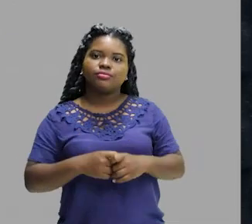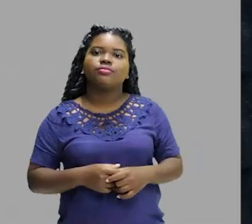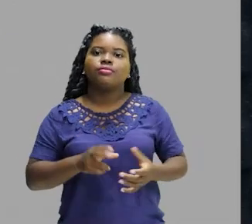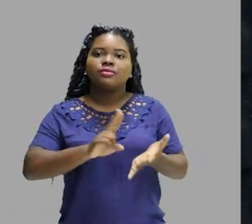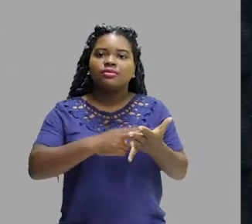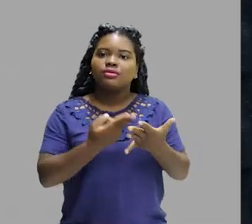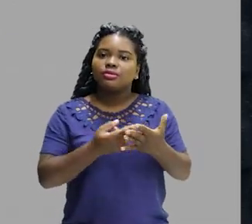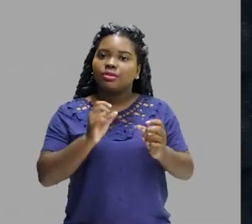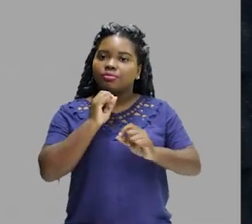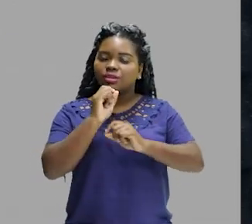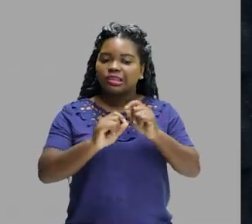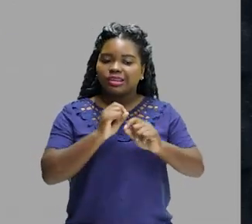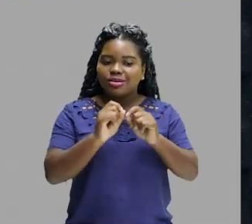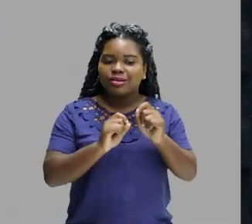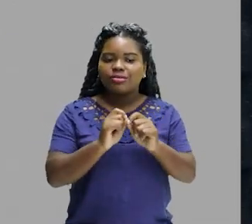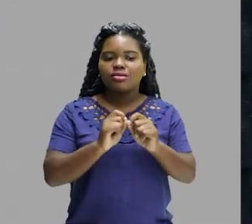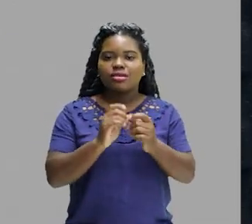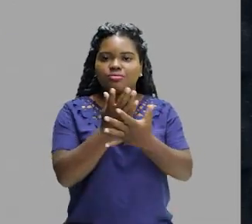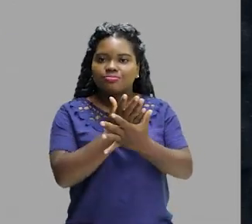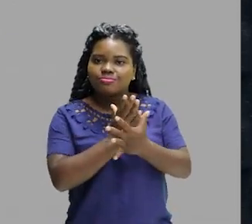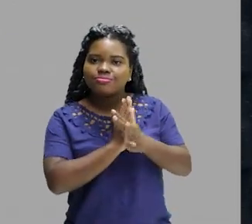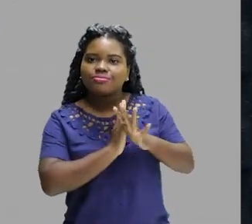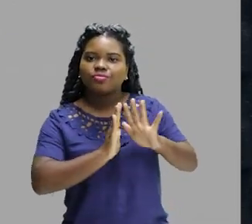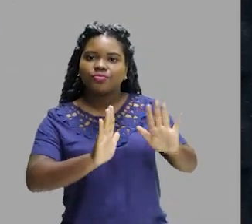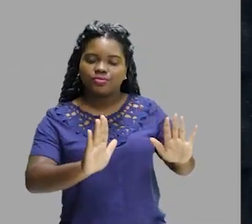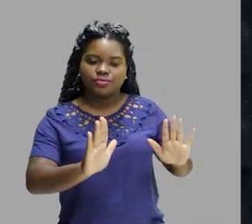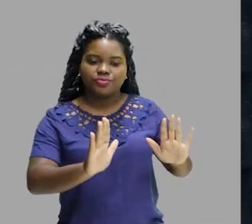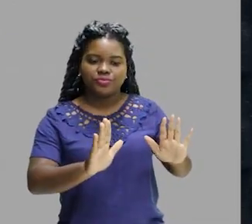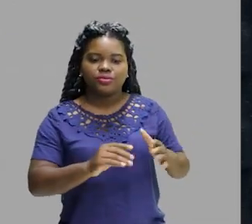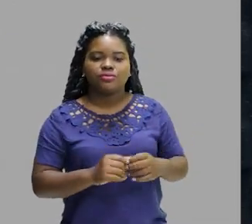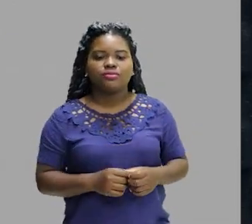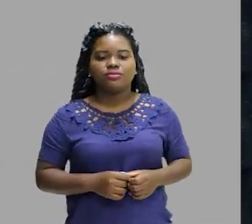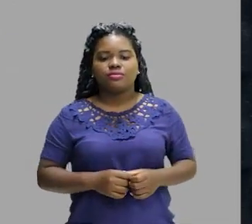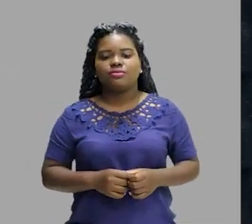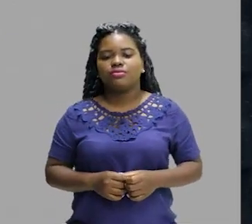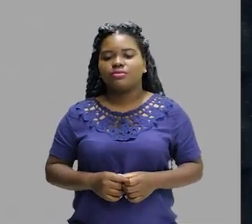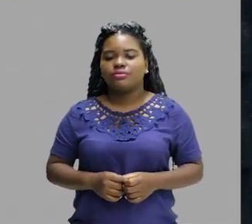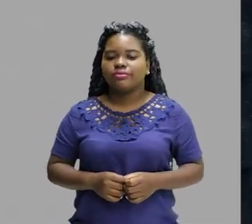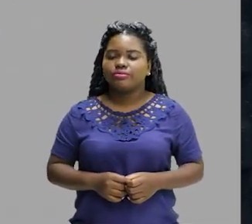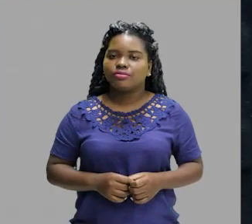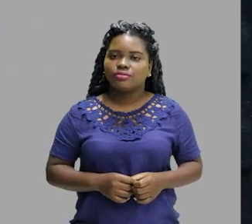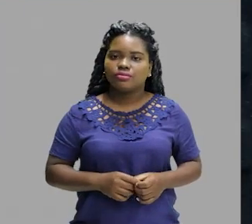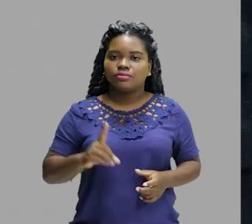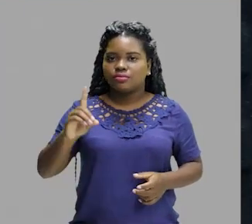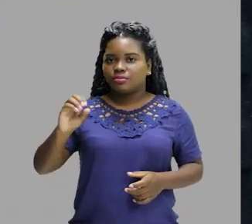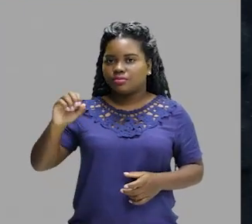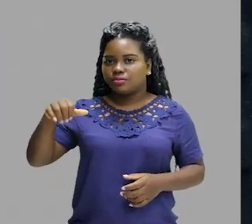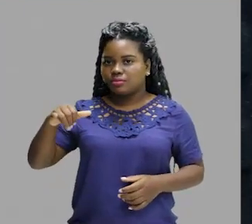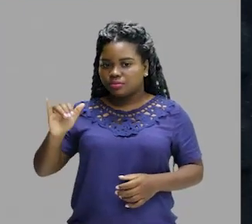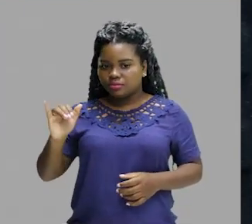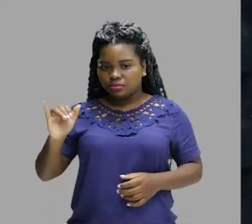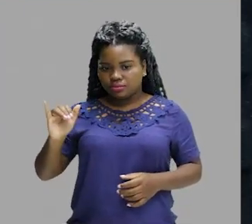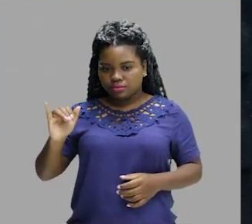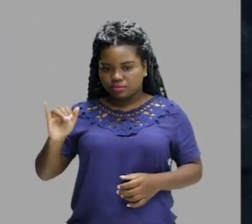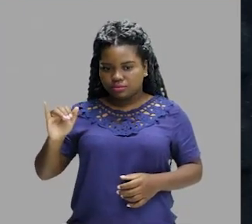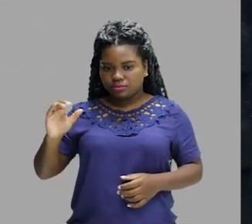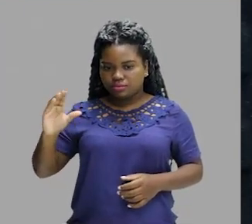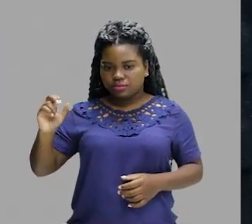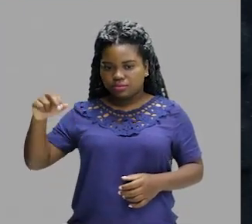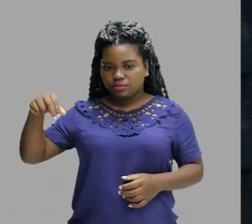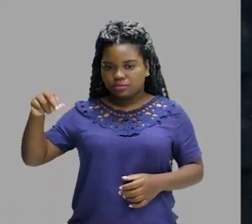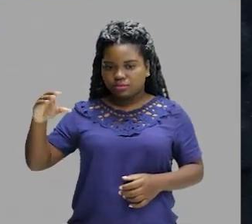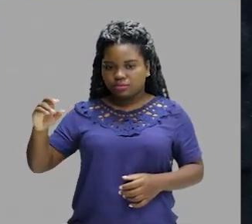findada. Doy por concluída la reunião. Doy por concluída la